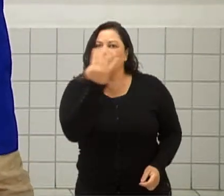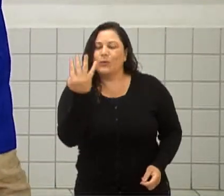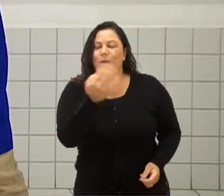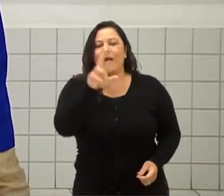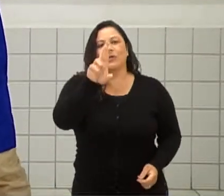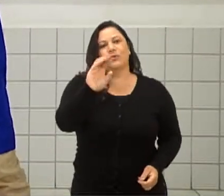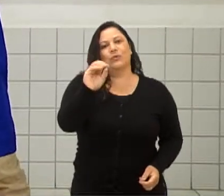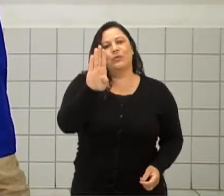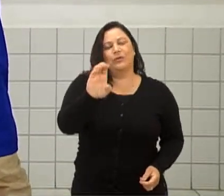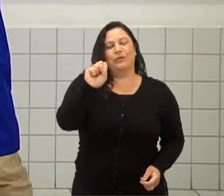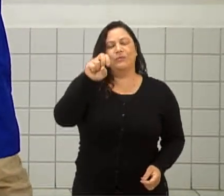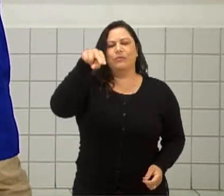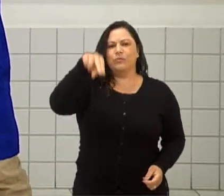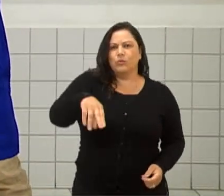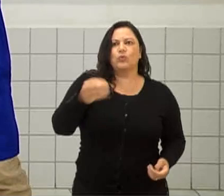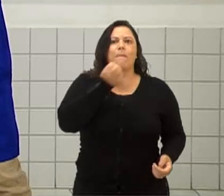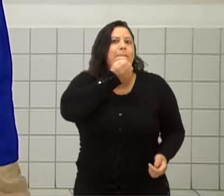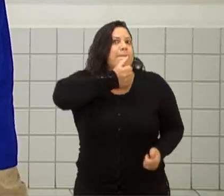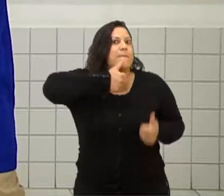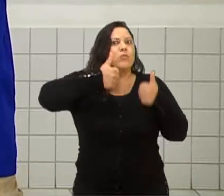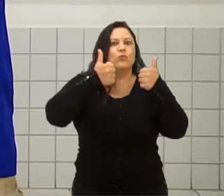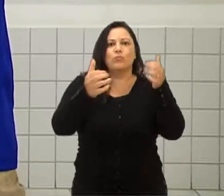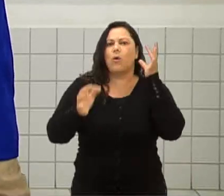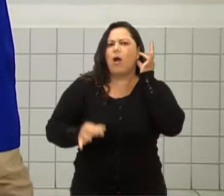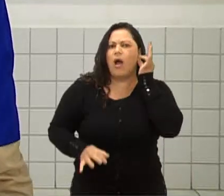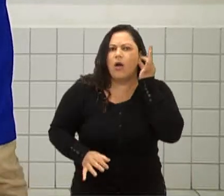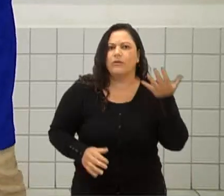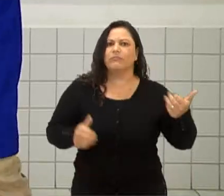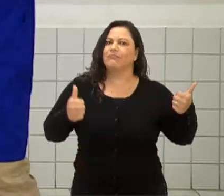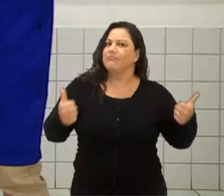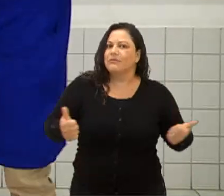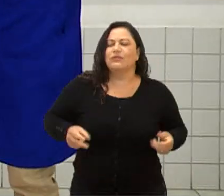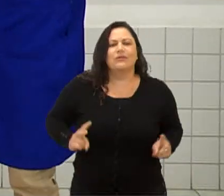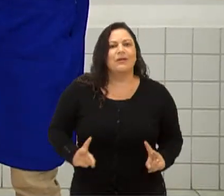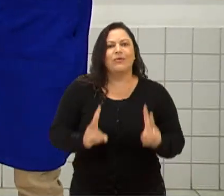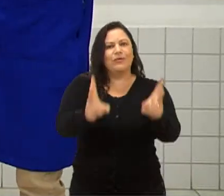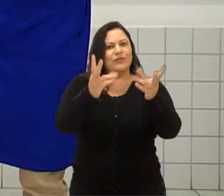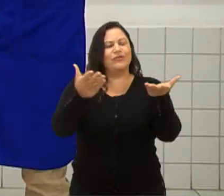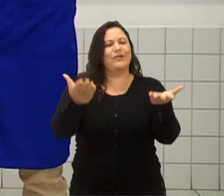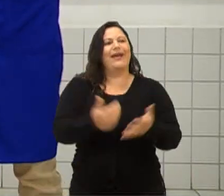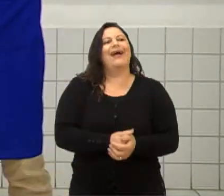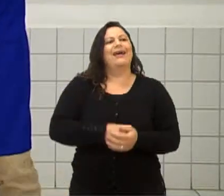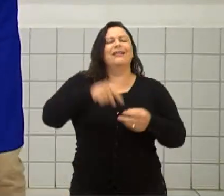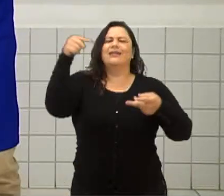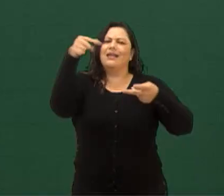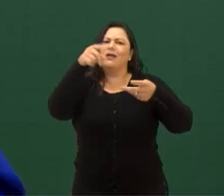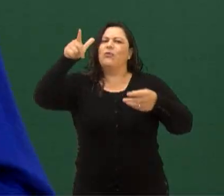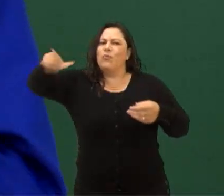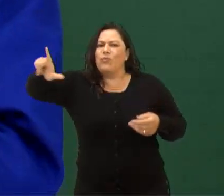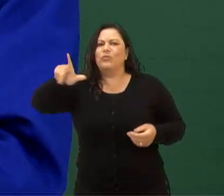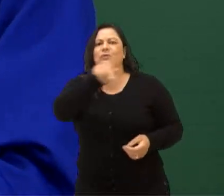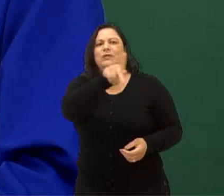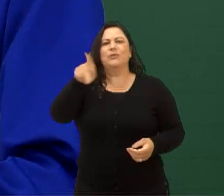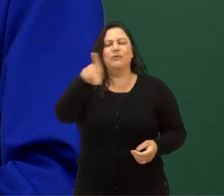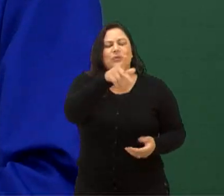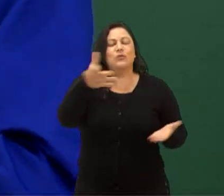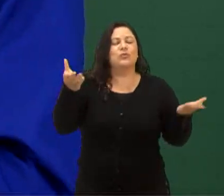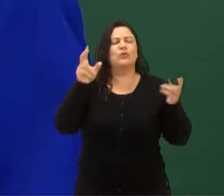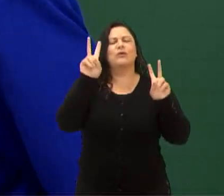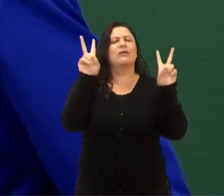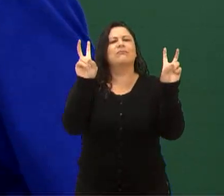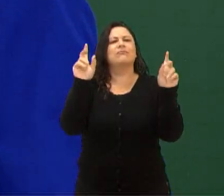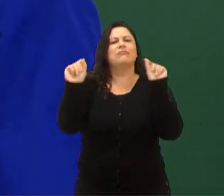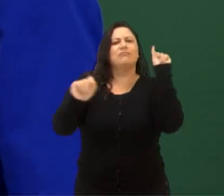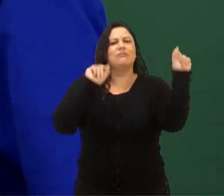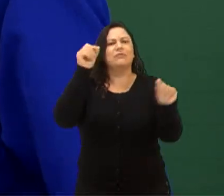uma excelente aula ali sobre a introdução da filosofia, que foi continuada pela professora Luíse na aula 45 e foi tratado o quê? Foi